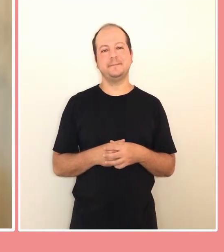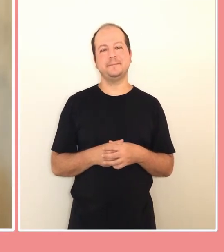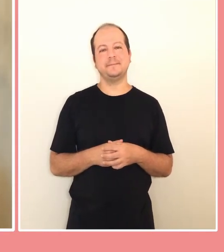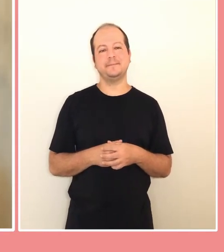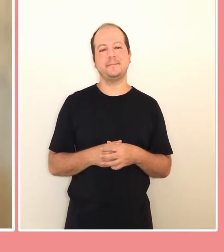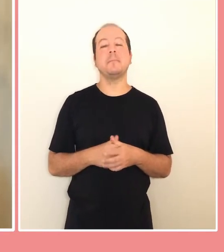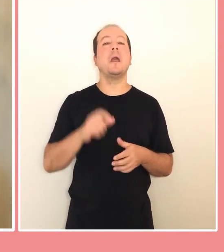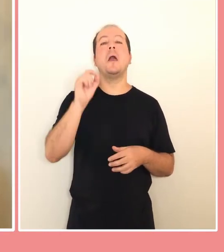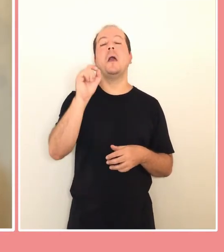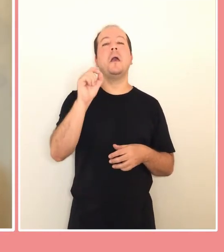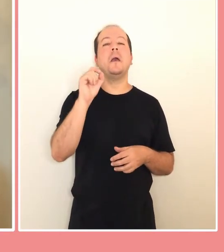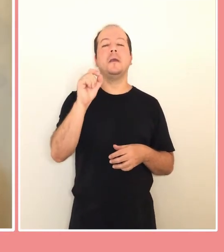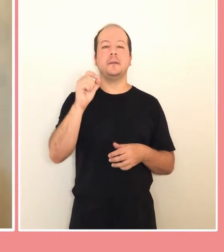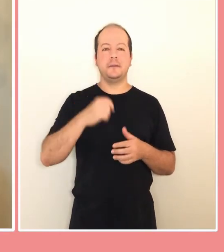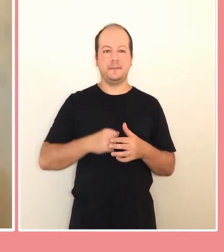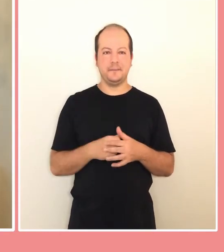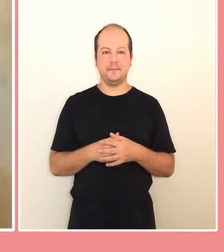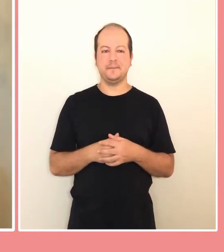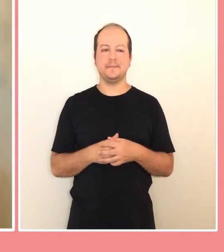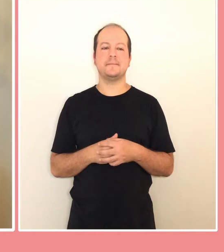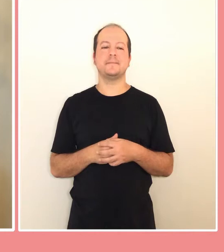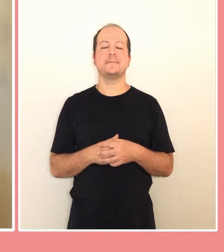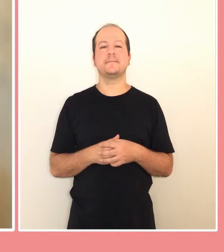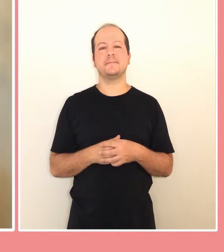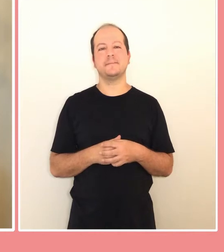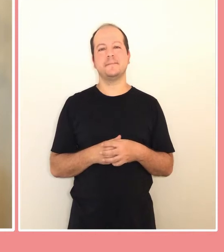É isso aqui, eu posso, a gente pode.